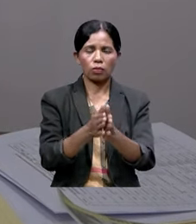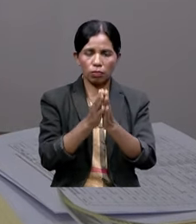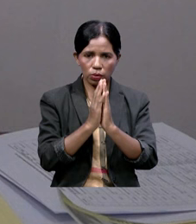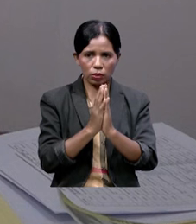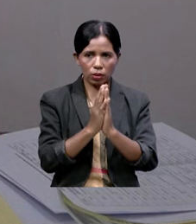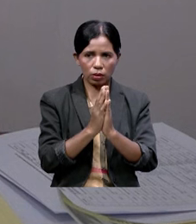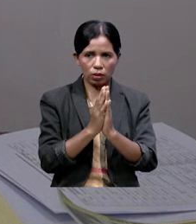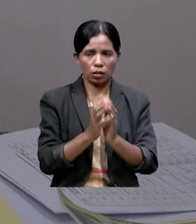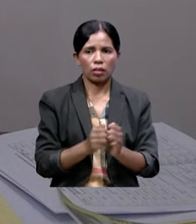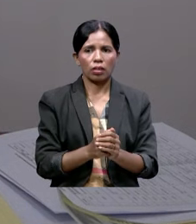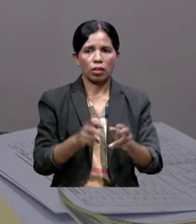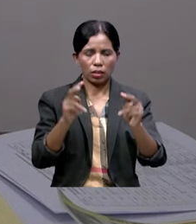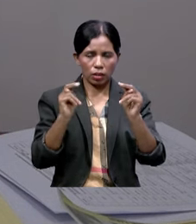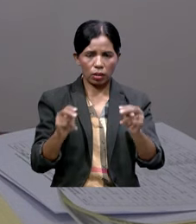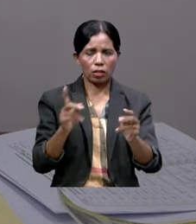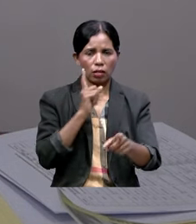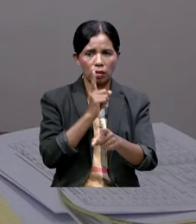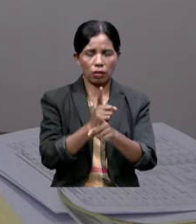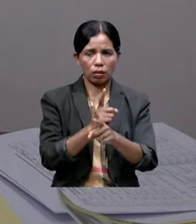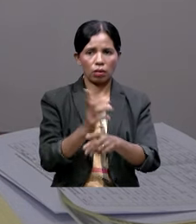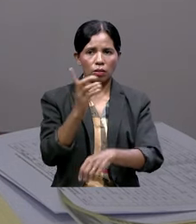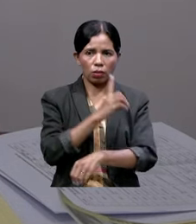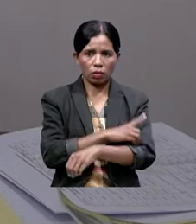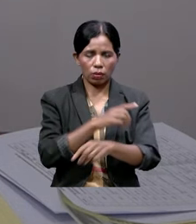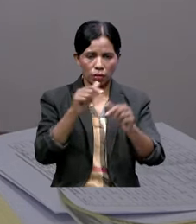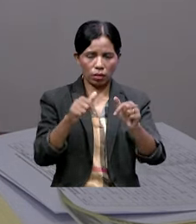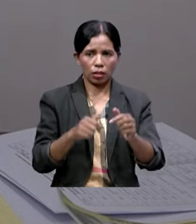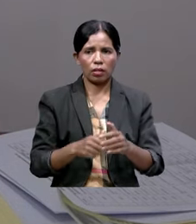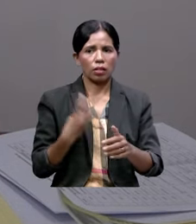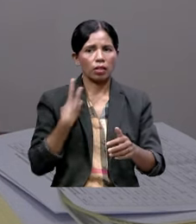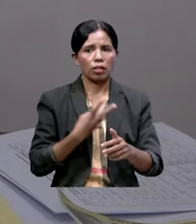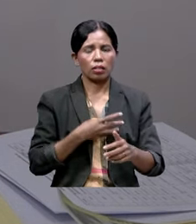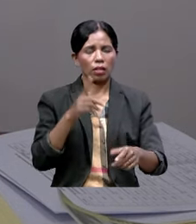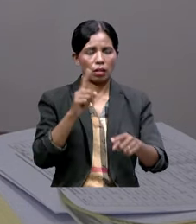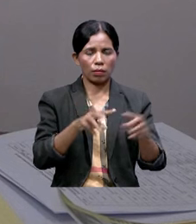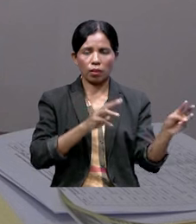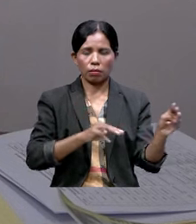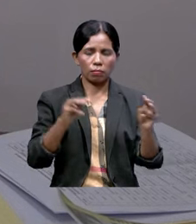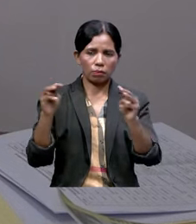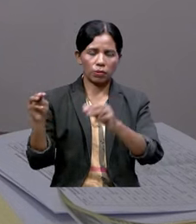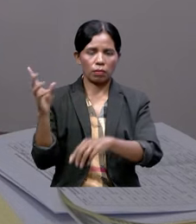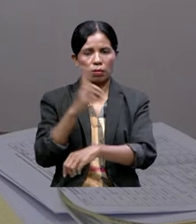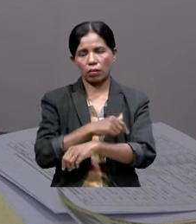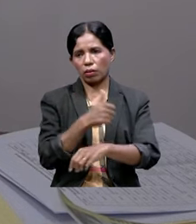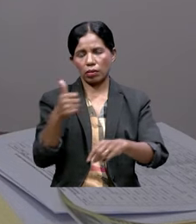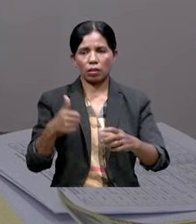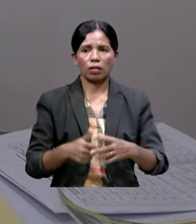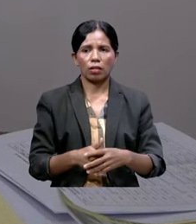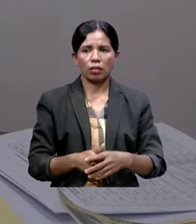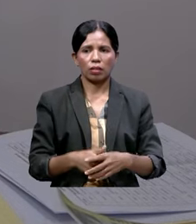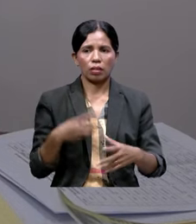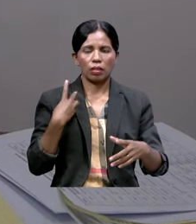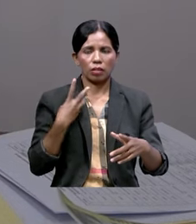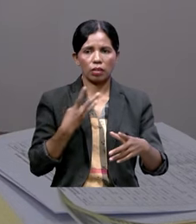nebe confirmação ne tem que em rigor lorong ne ia lorong ne ita la bele tunda valoron selo apalagi seretan ita